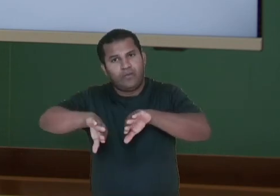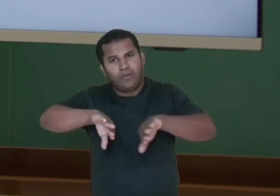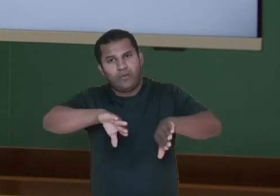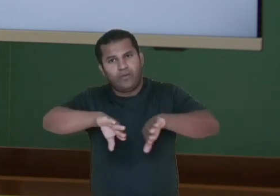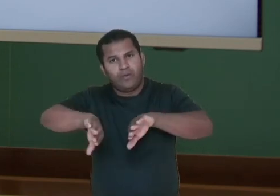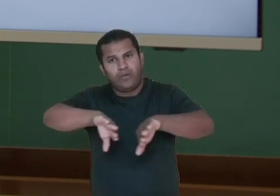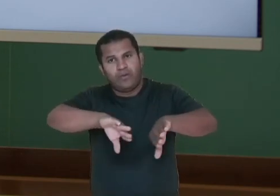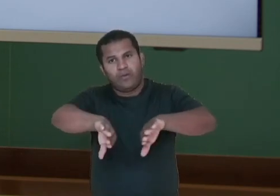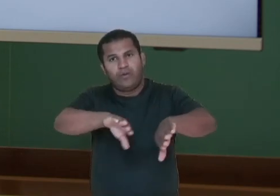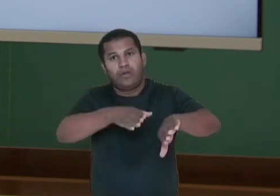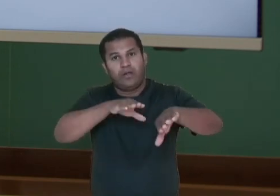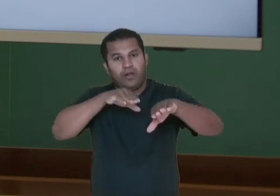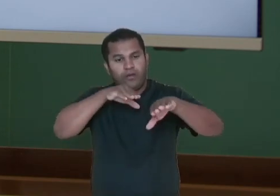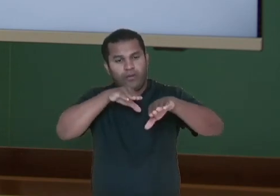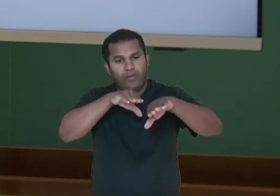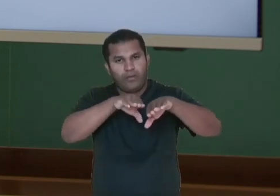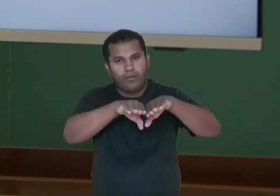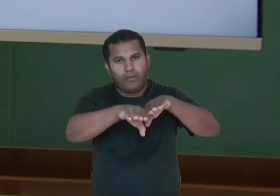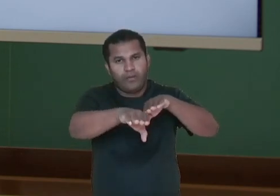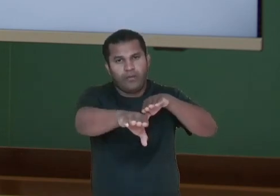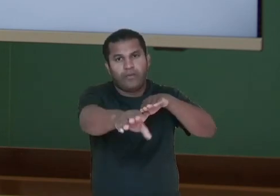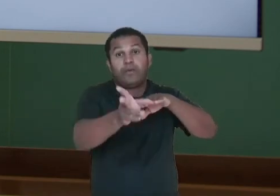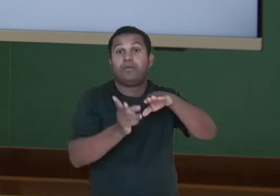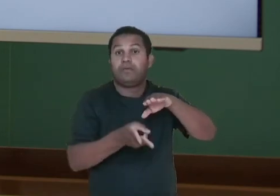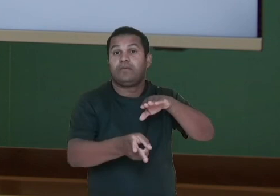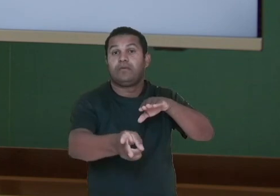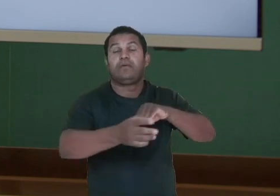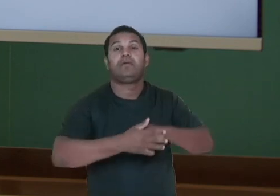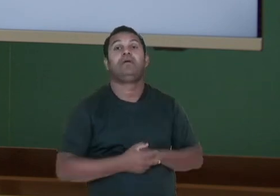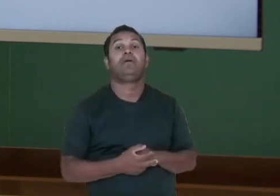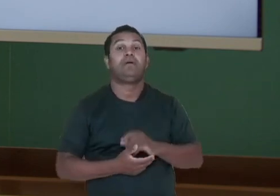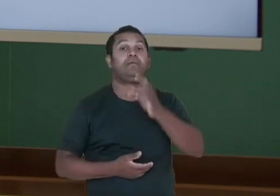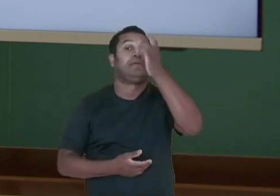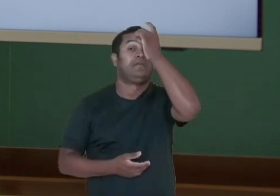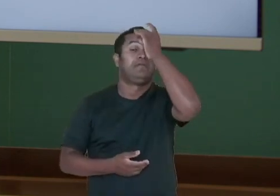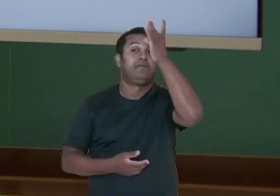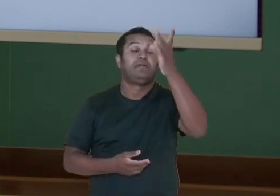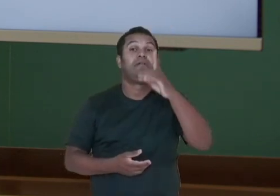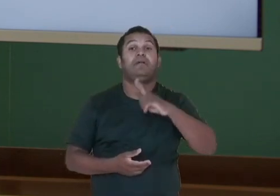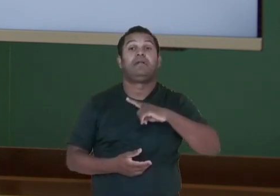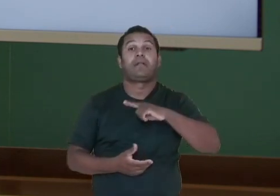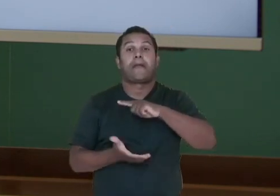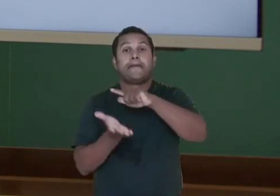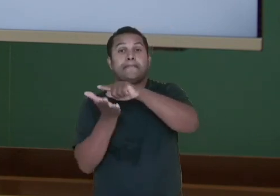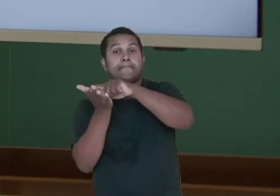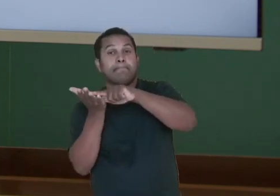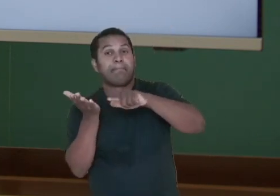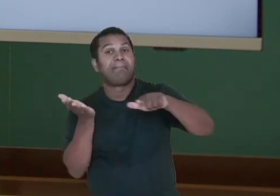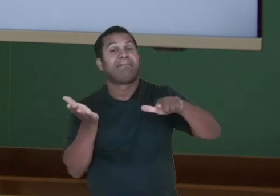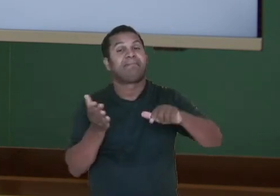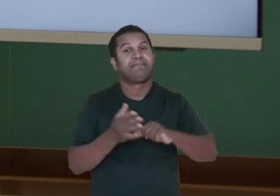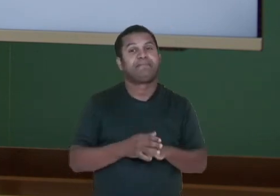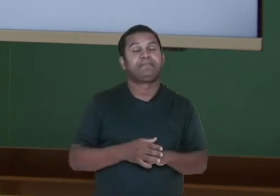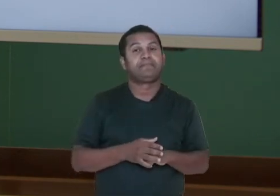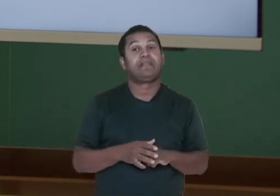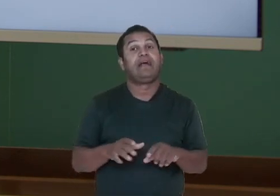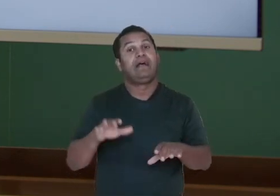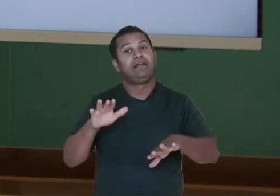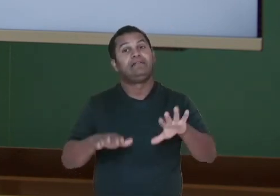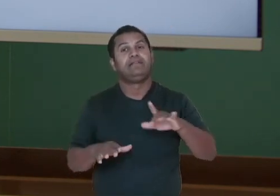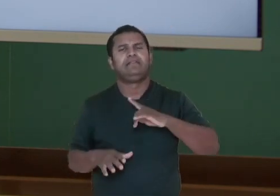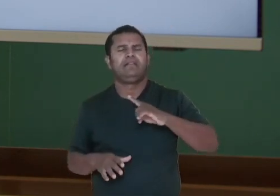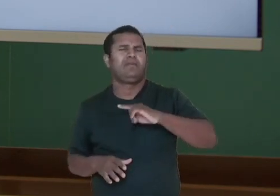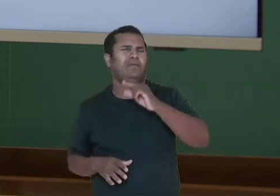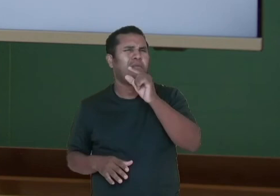que a quantidade de movimento seja mais significativa, né? É óbvio que aqui existe um pouco de atrito, não podemos